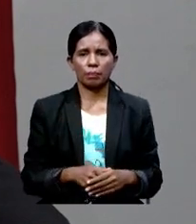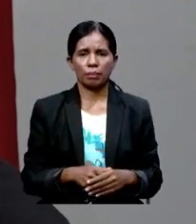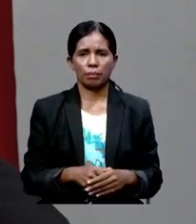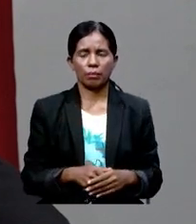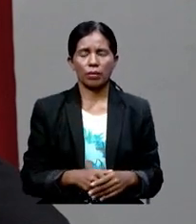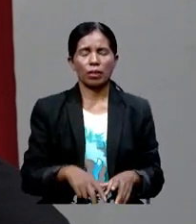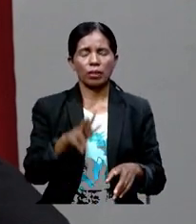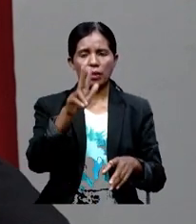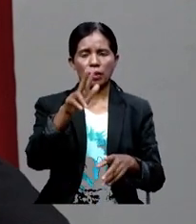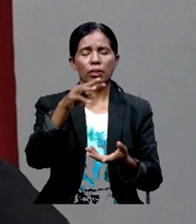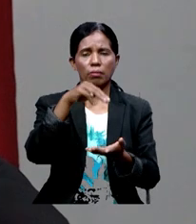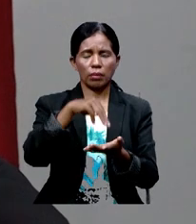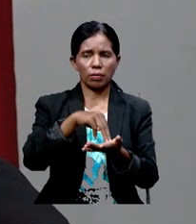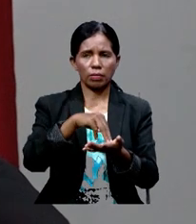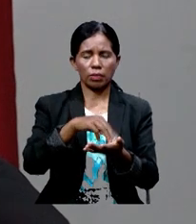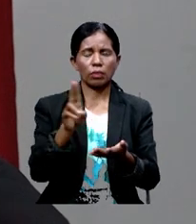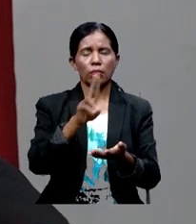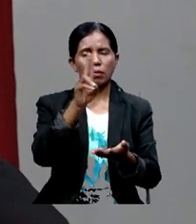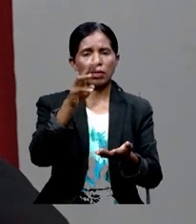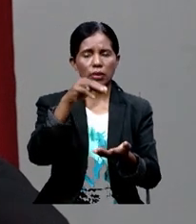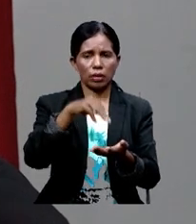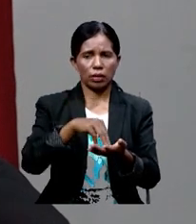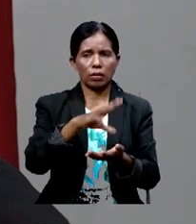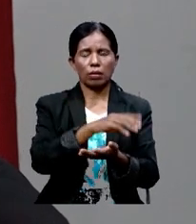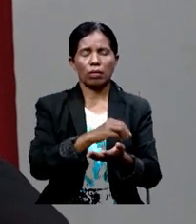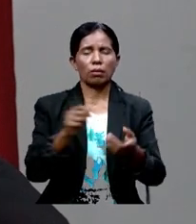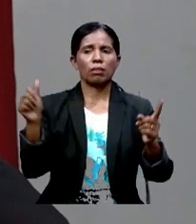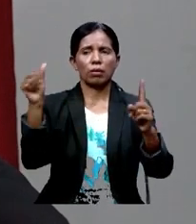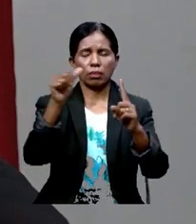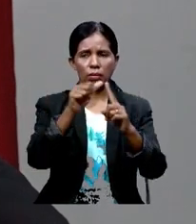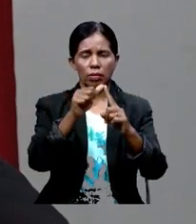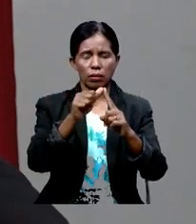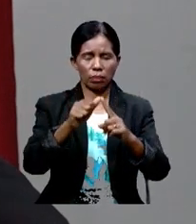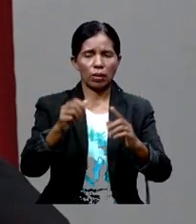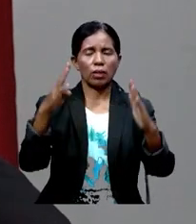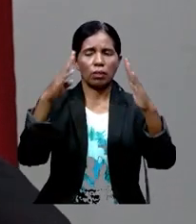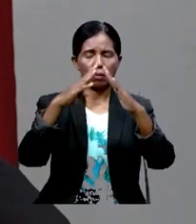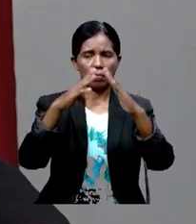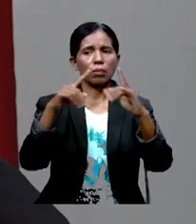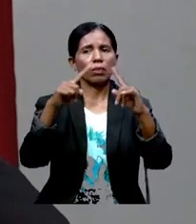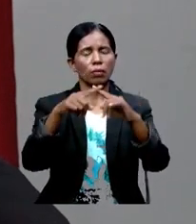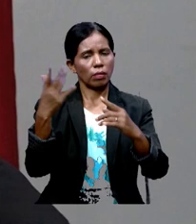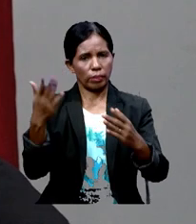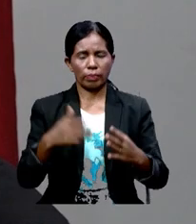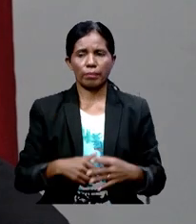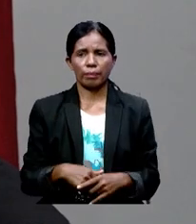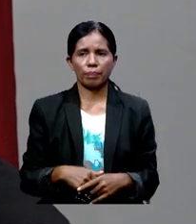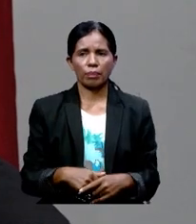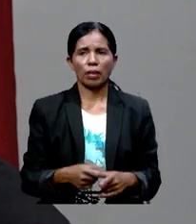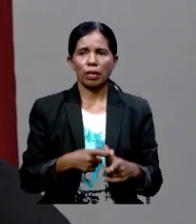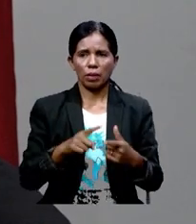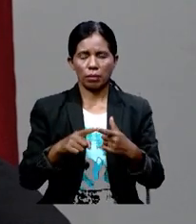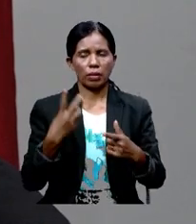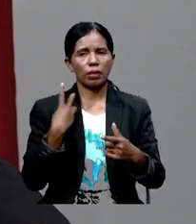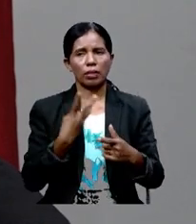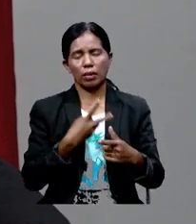3 milhão ne gasta 3 milhão ne ho atendimento ba construção ne maktoi dane an. E depois dane ti